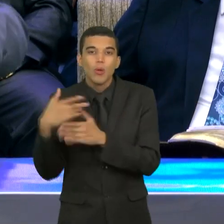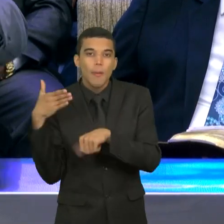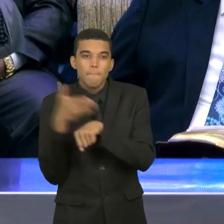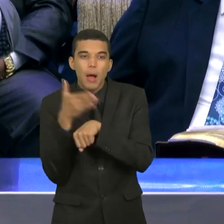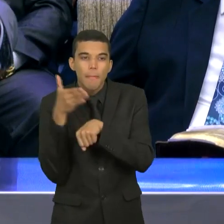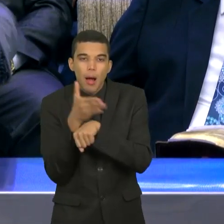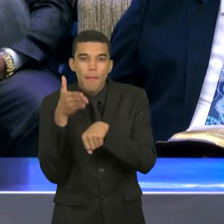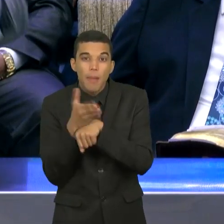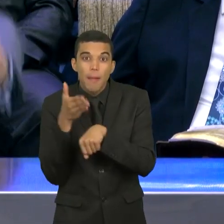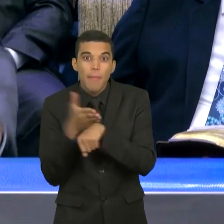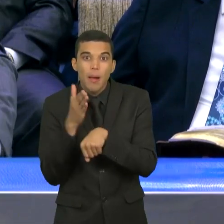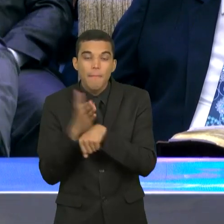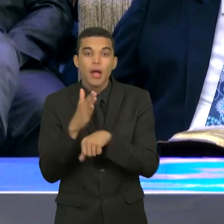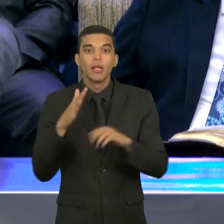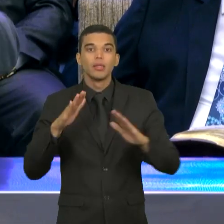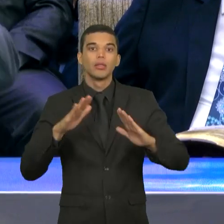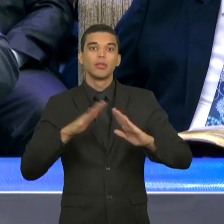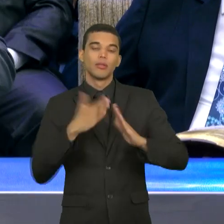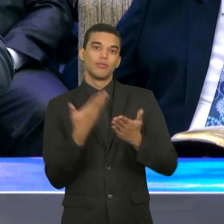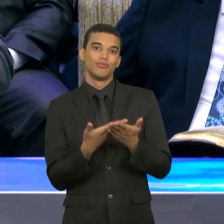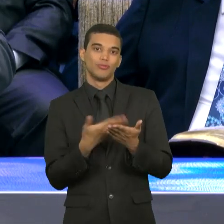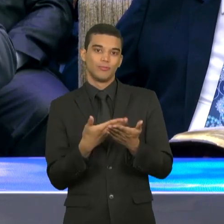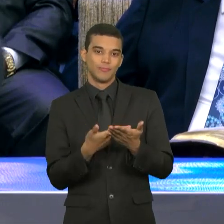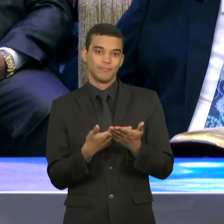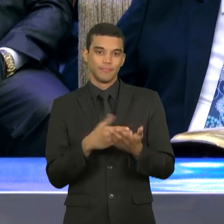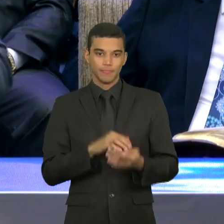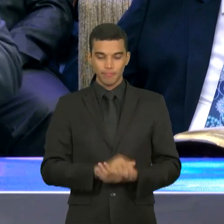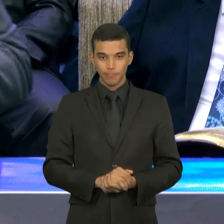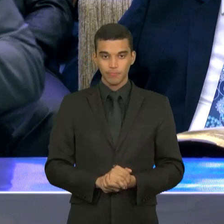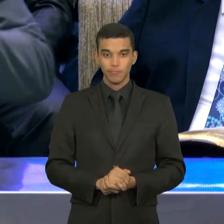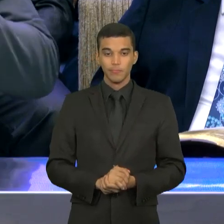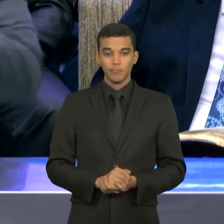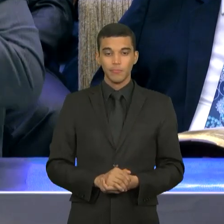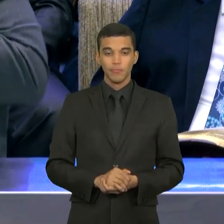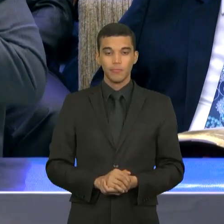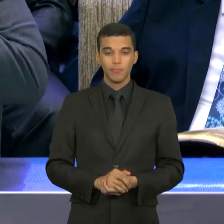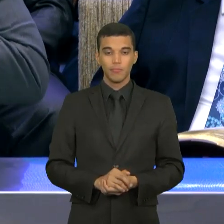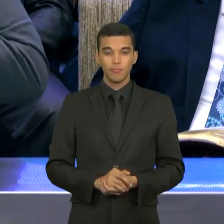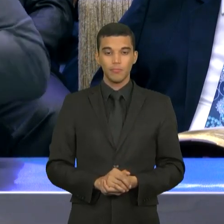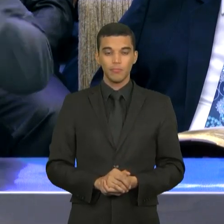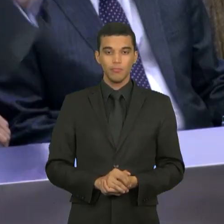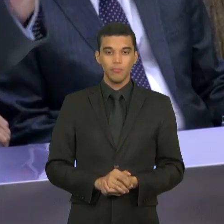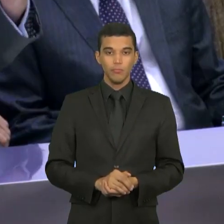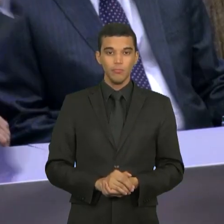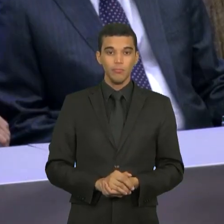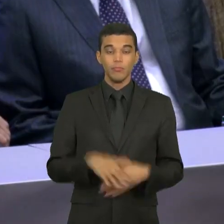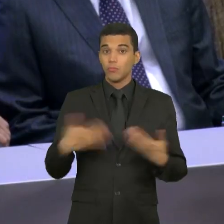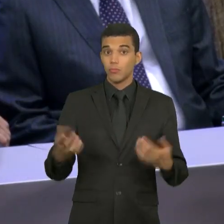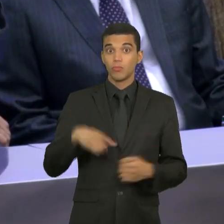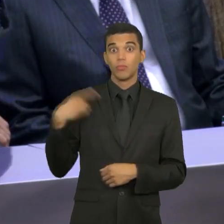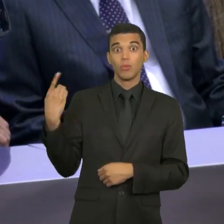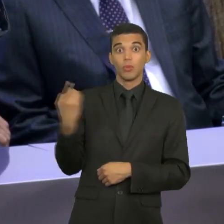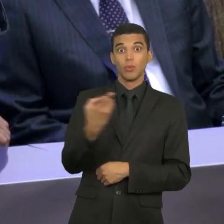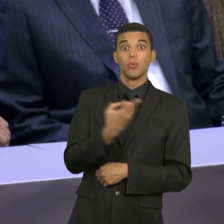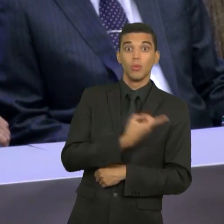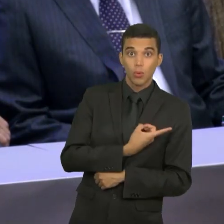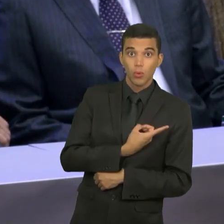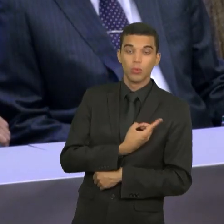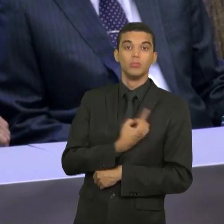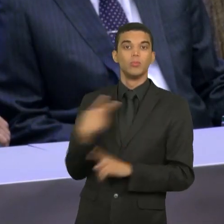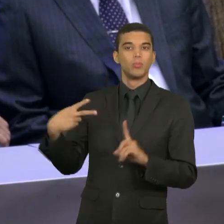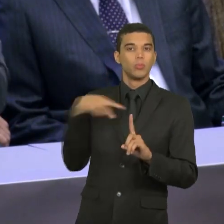eles permitiam que os progressistas substituíssem a nossa cosmovisão a nossa visão de mundo